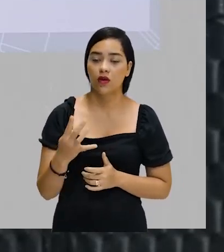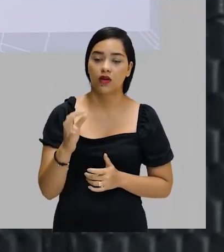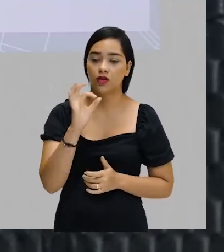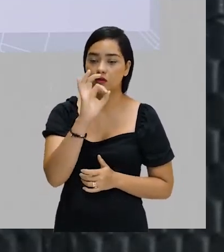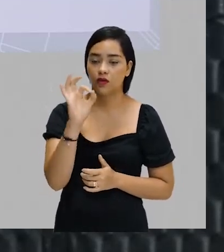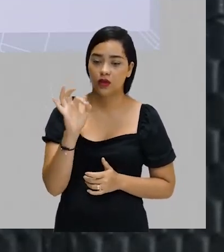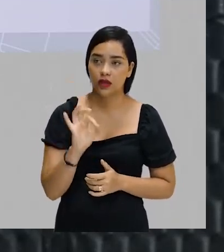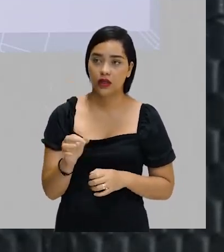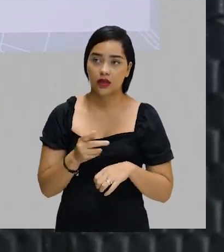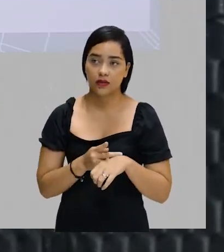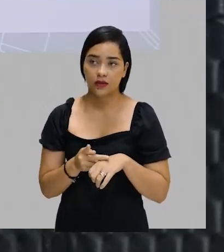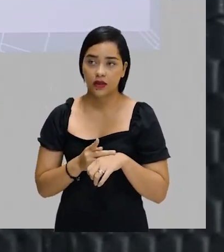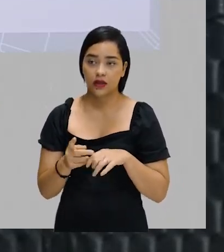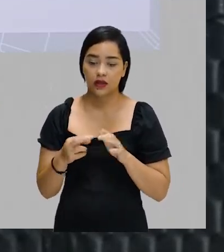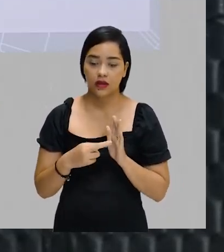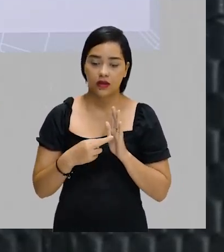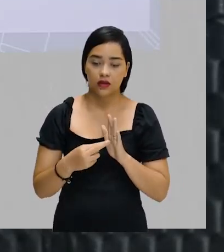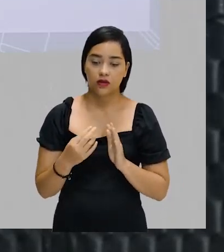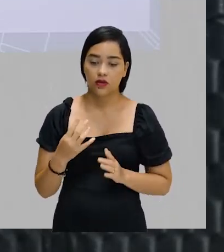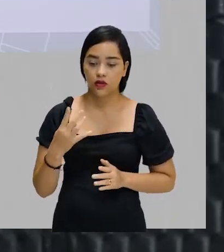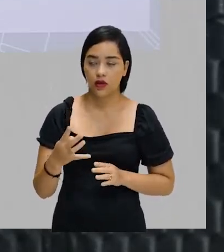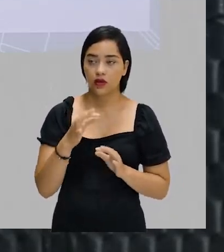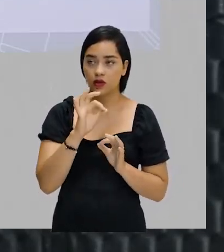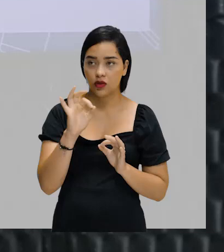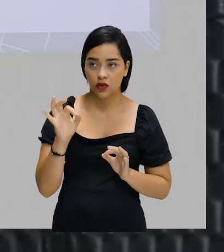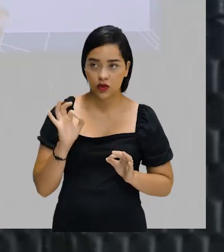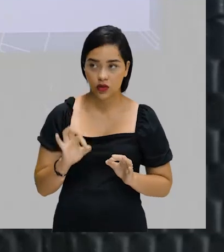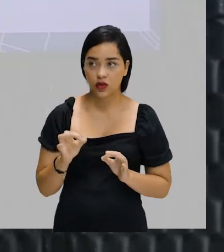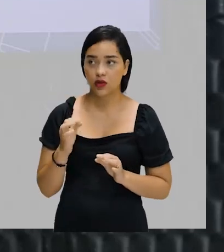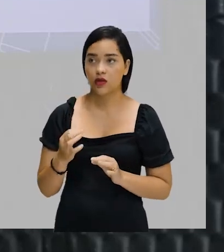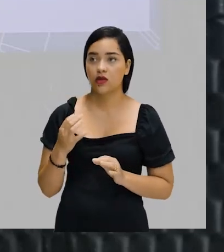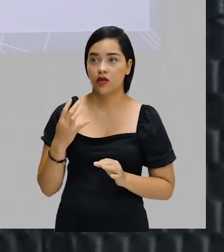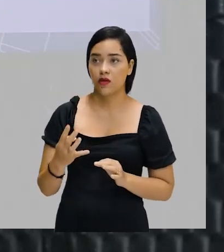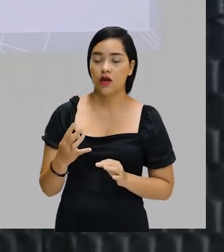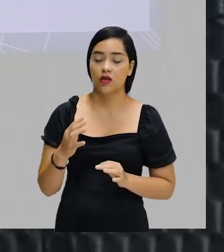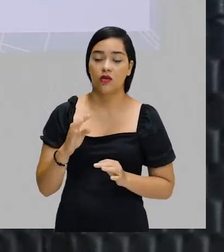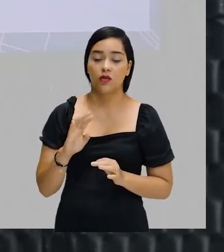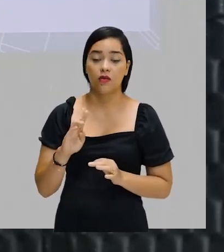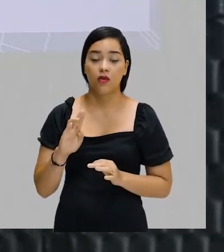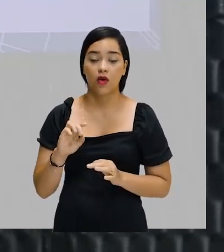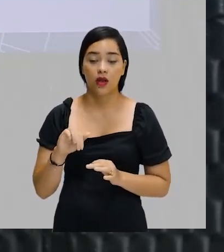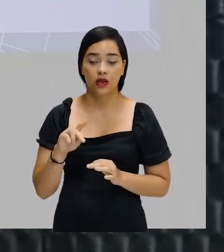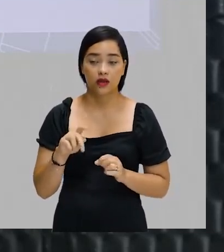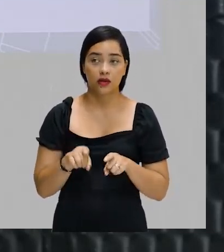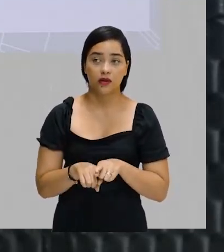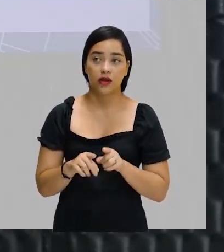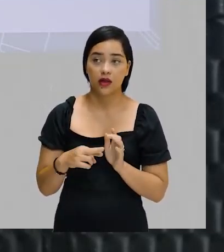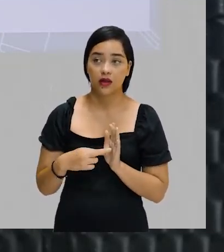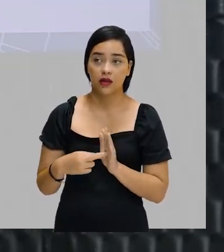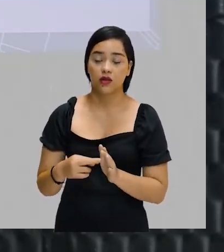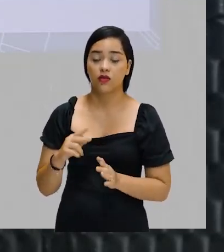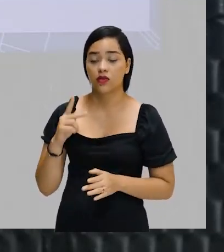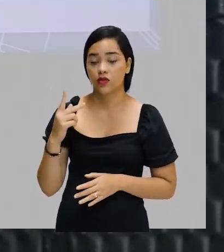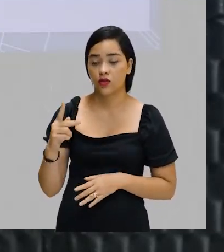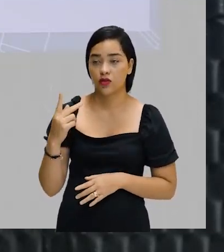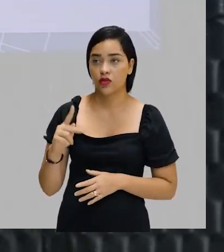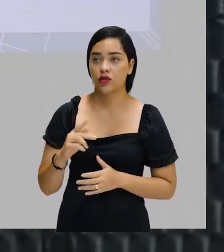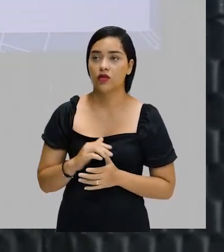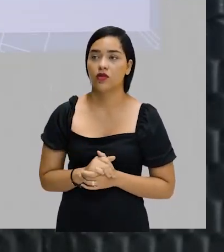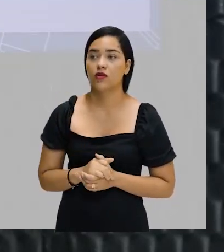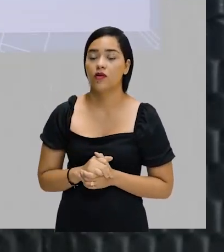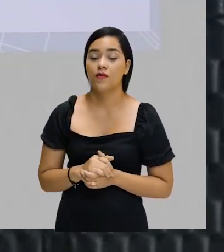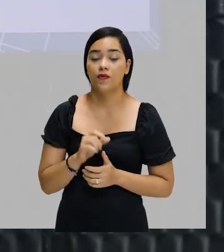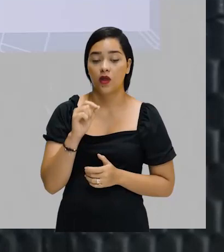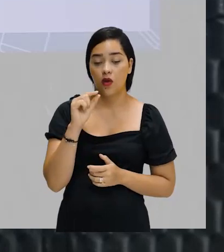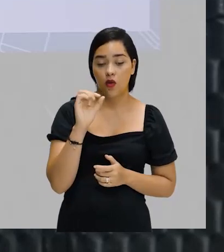bolinhas pretas representando os 4 hidrogênios, as quatro bolinhas pretas representando os hidrogênios. Uma